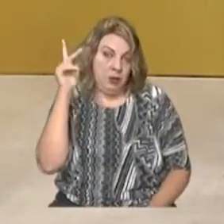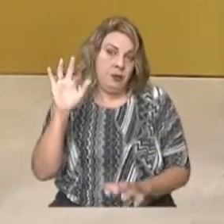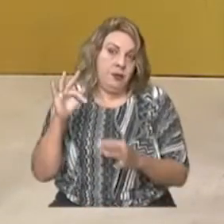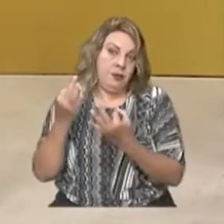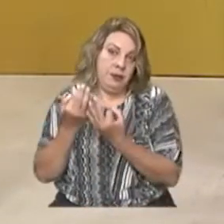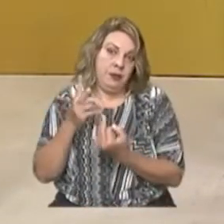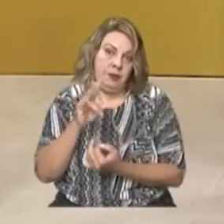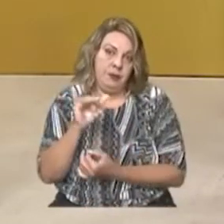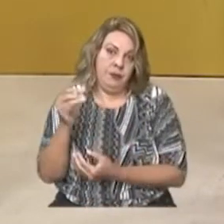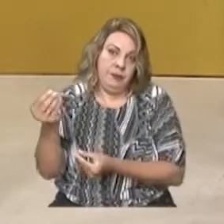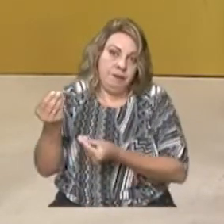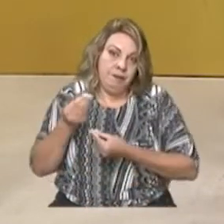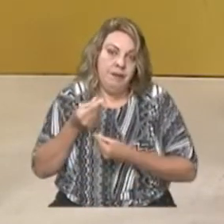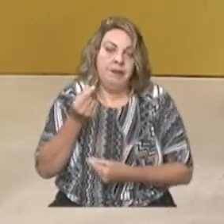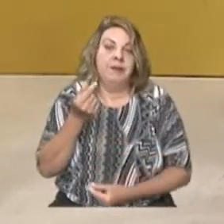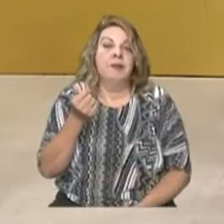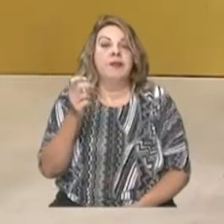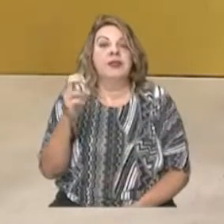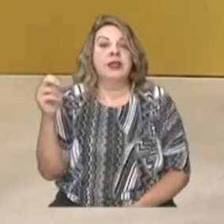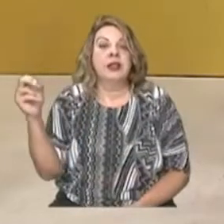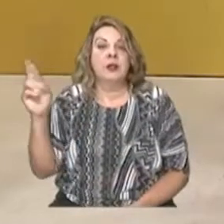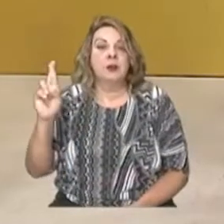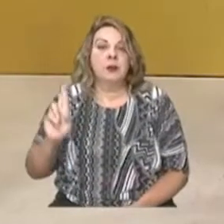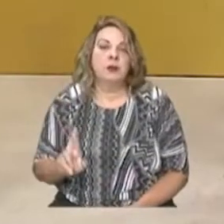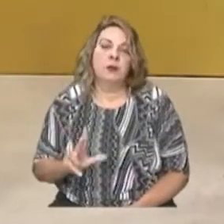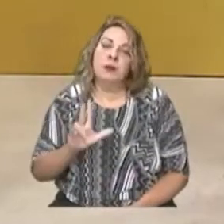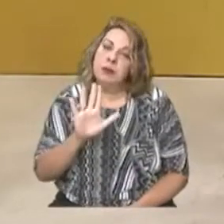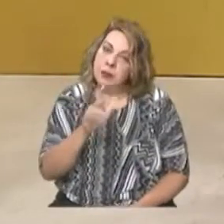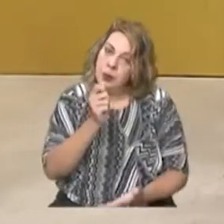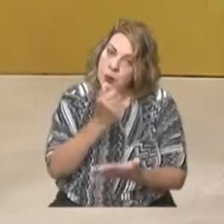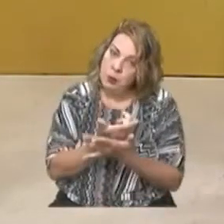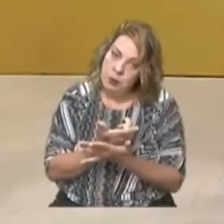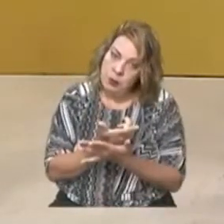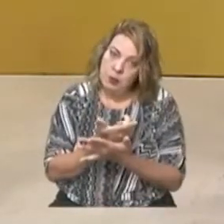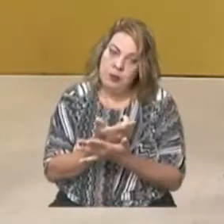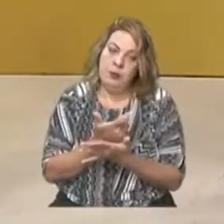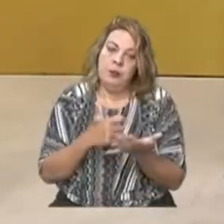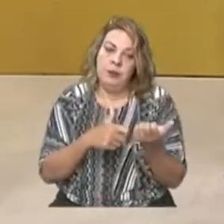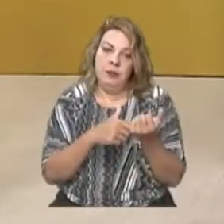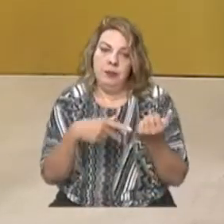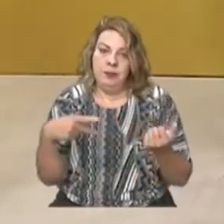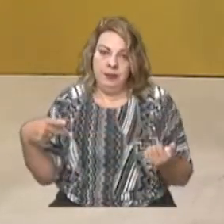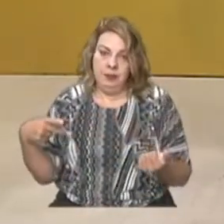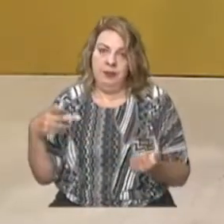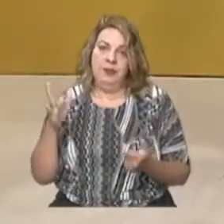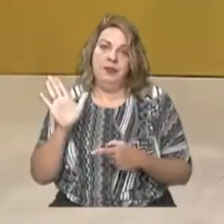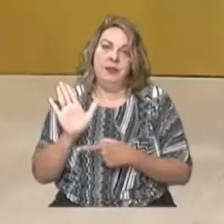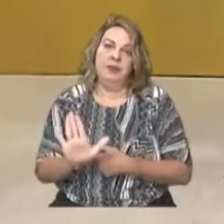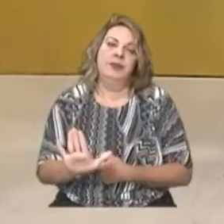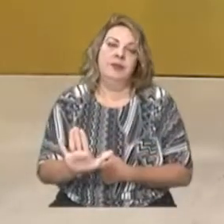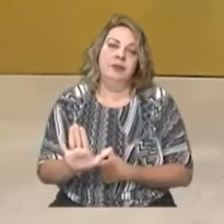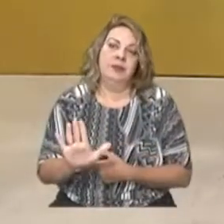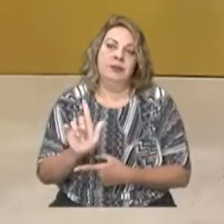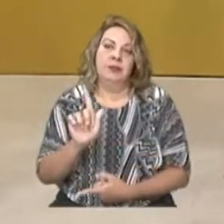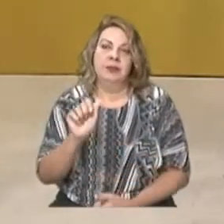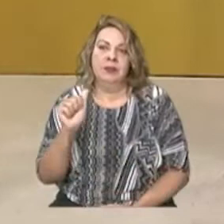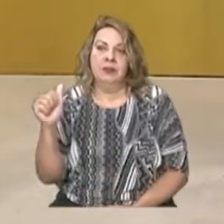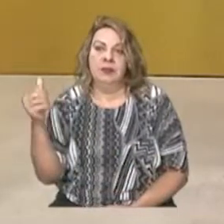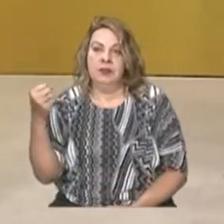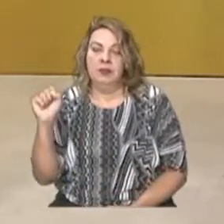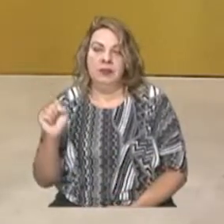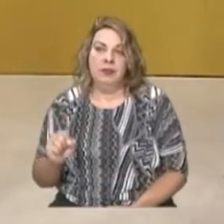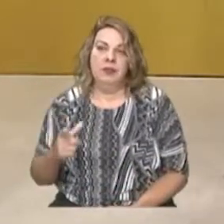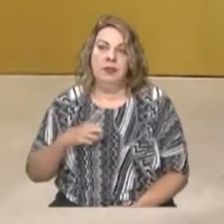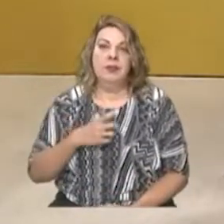famílias que receberão aí 500 reais. Para isso, adquira o seu Caju Cap, contribua com as ações do GAC Sergipe, que é um